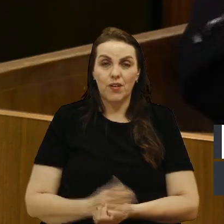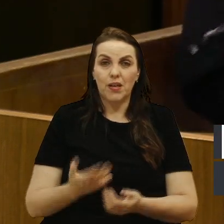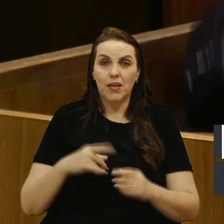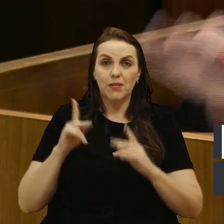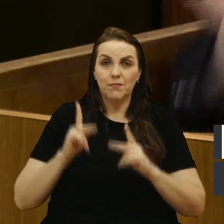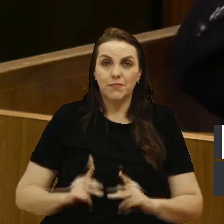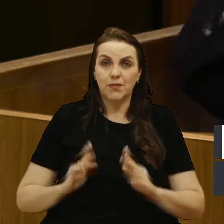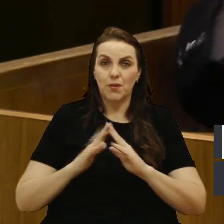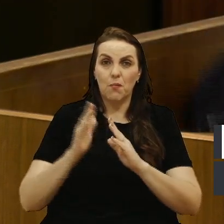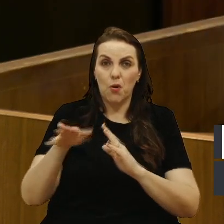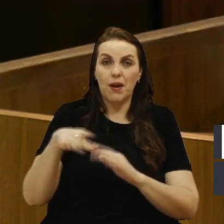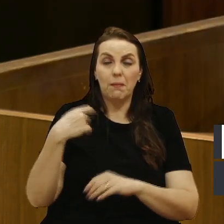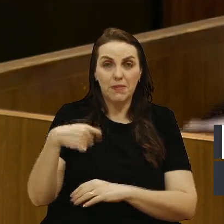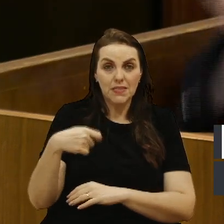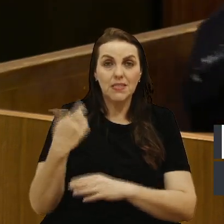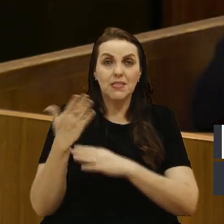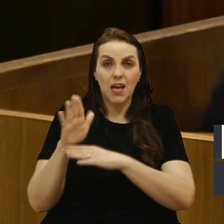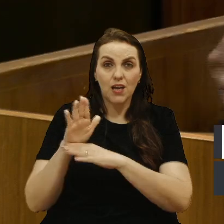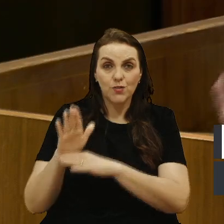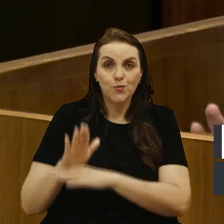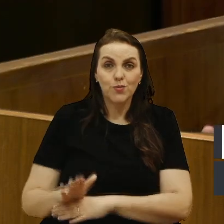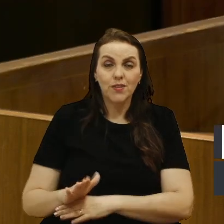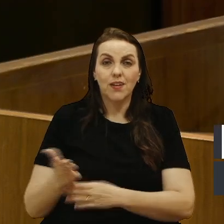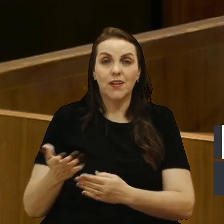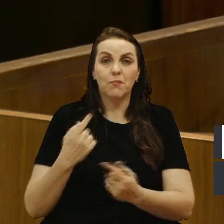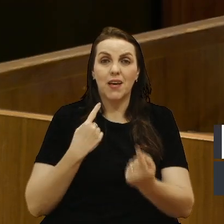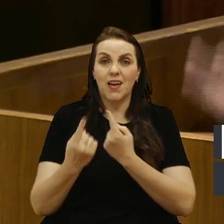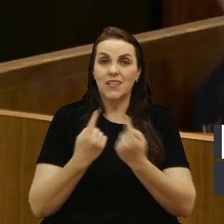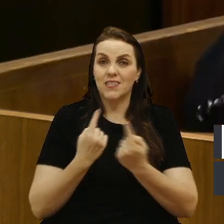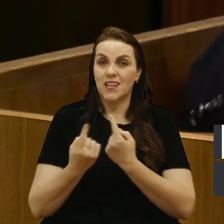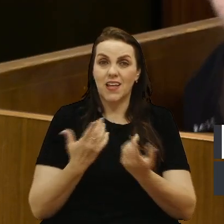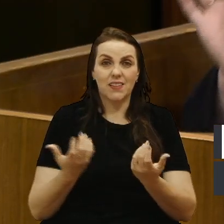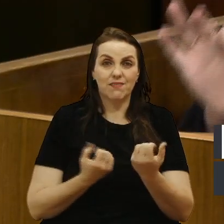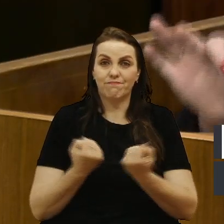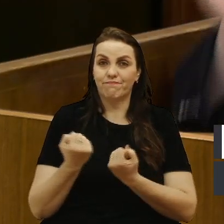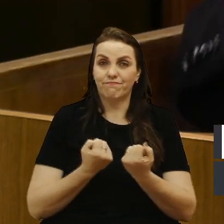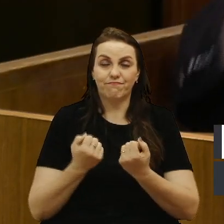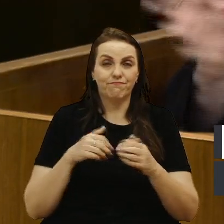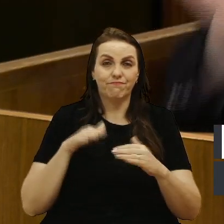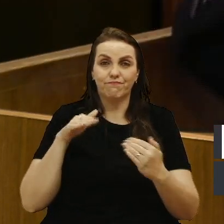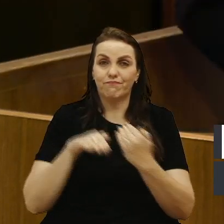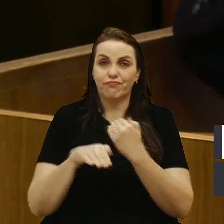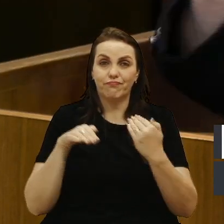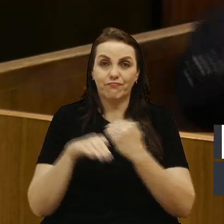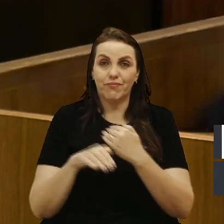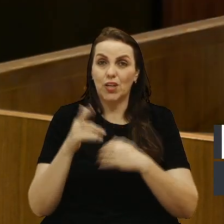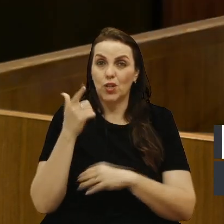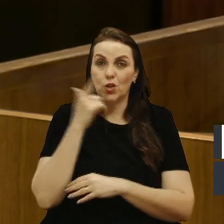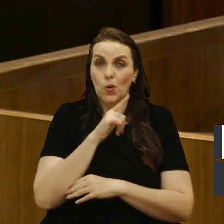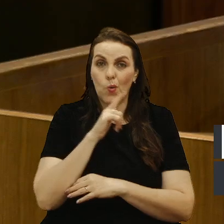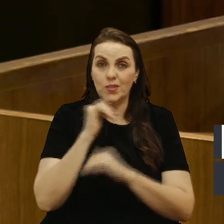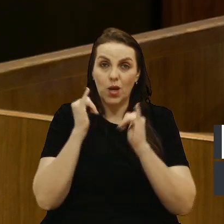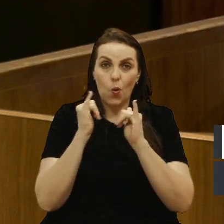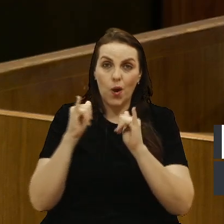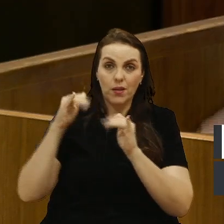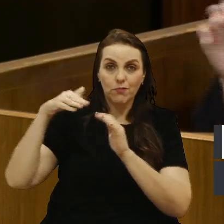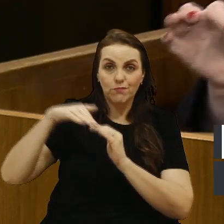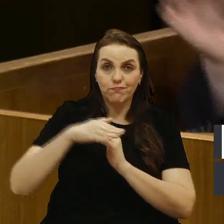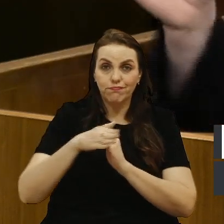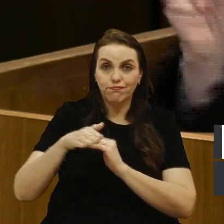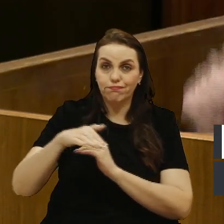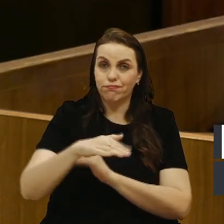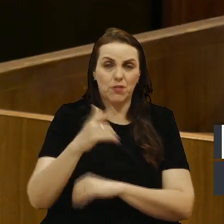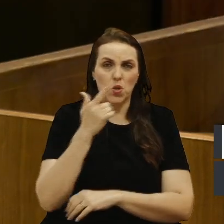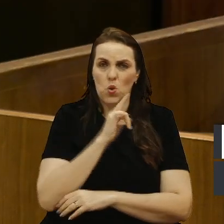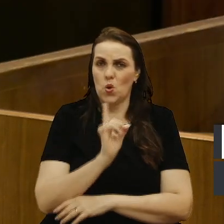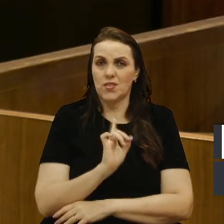moradores precisando de ajuda porque a estrada não consegue descer um ônibus. Não